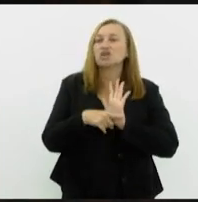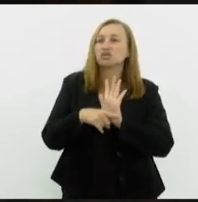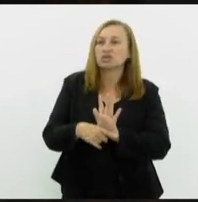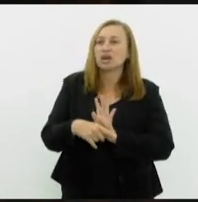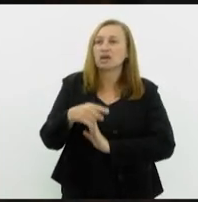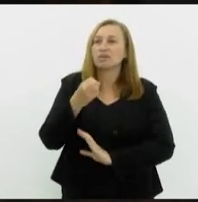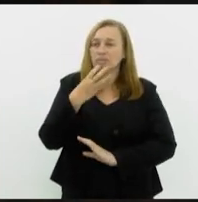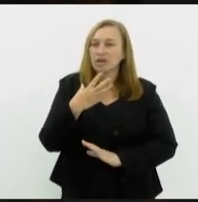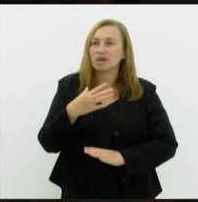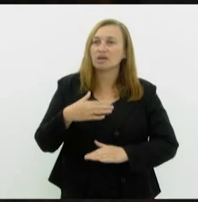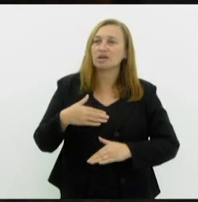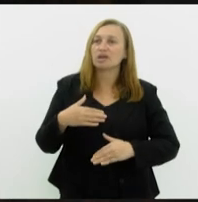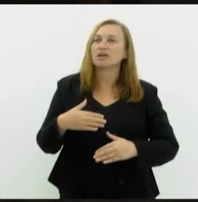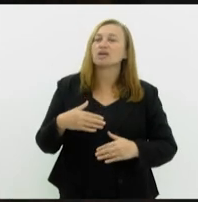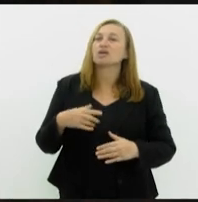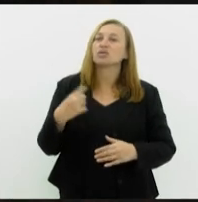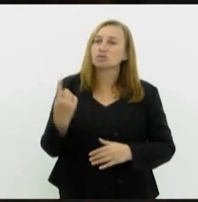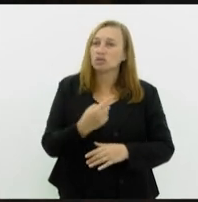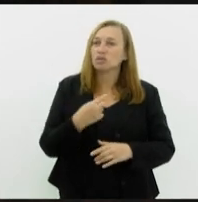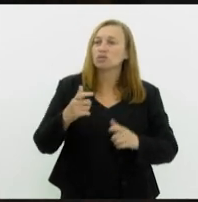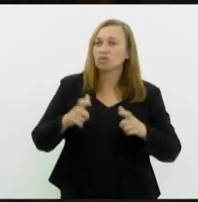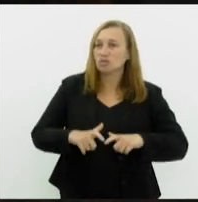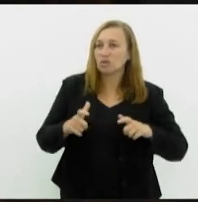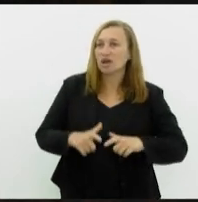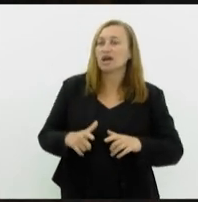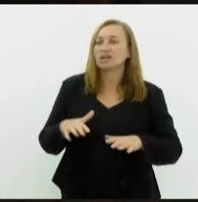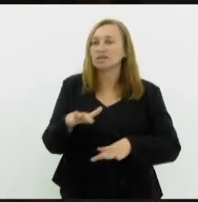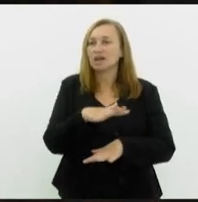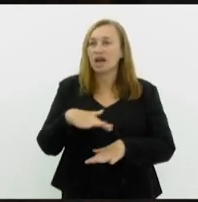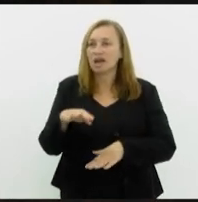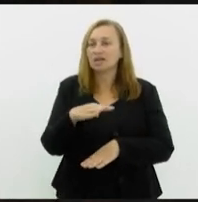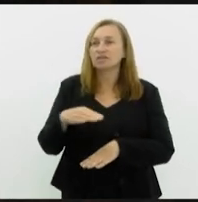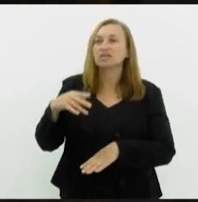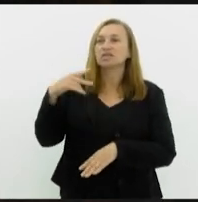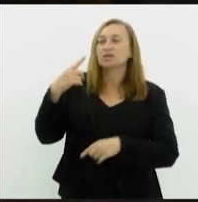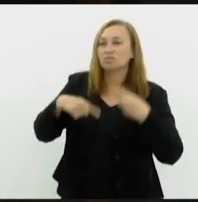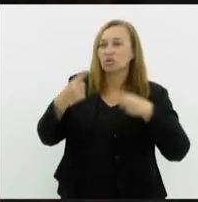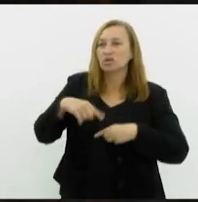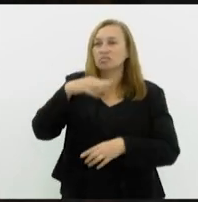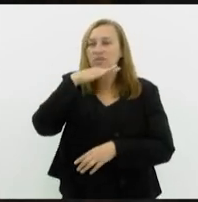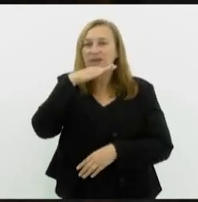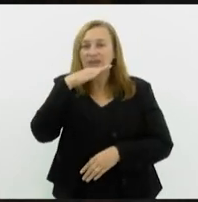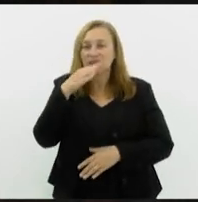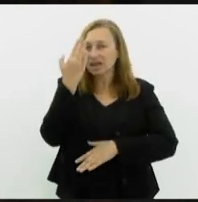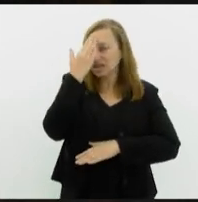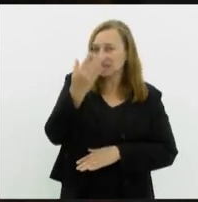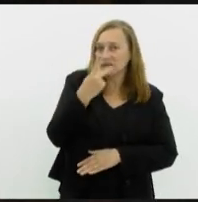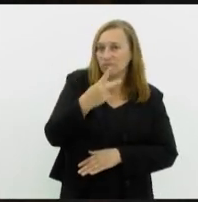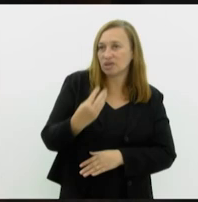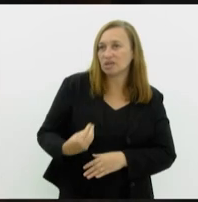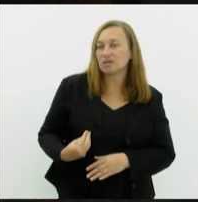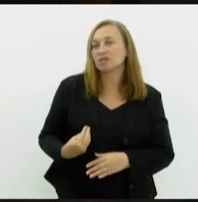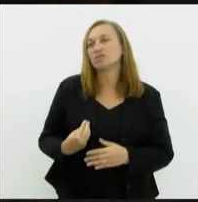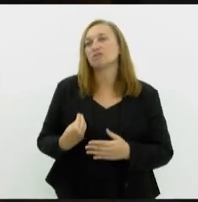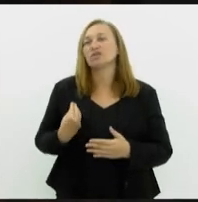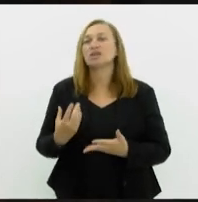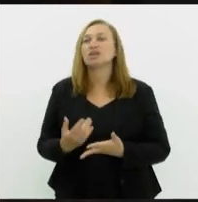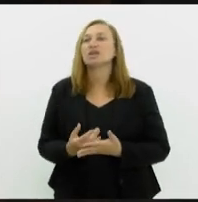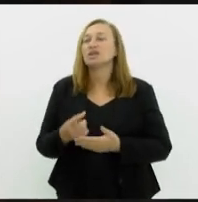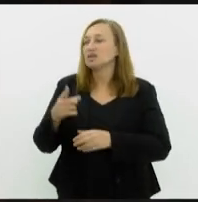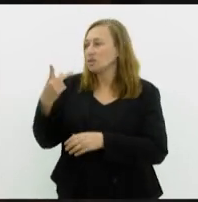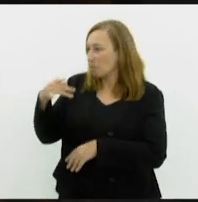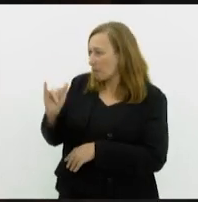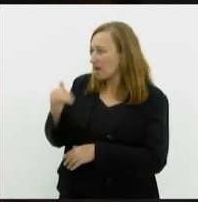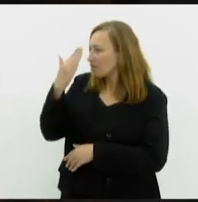muito para galgar nosso espaço no cenário político de Mangaratiba. Então, só tenho que te agradecer por esse momento aqui, seu pai também presente,